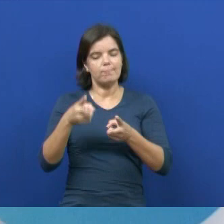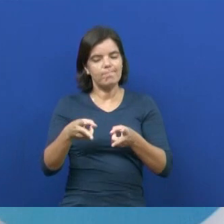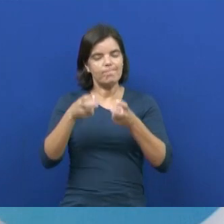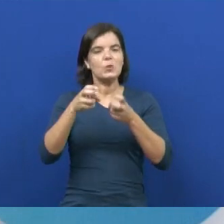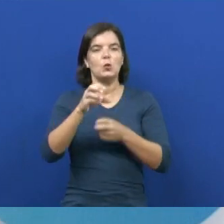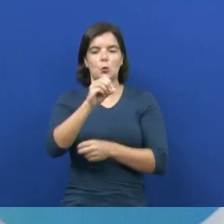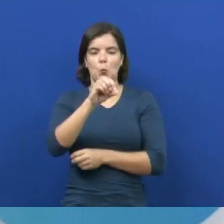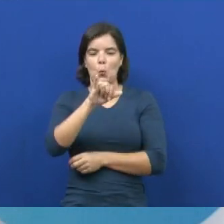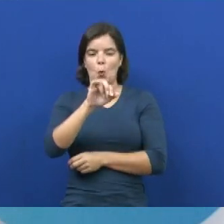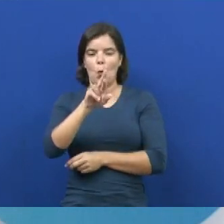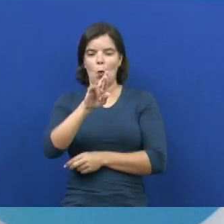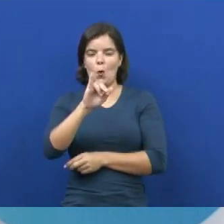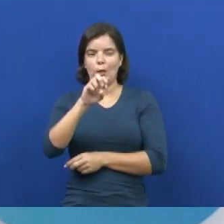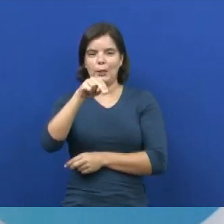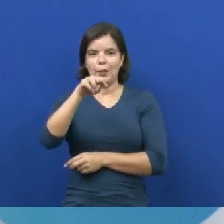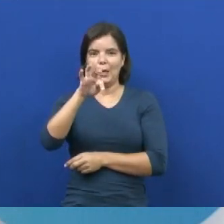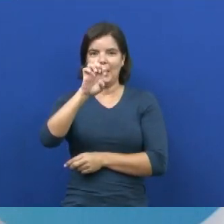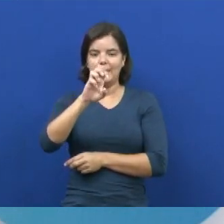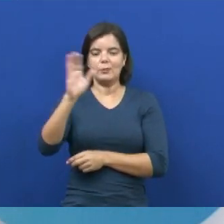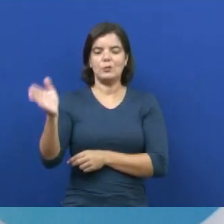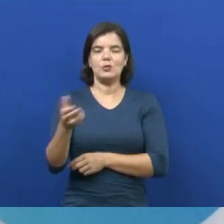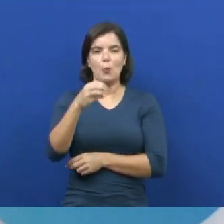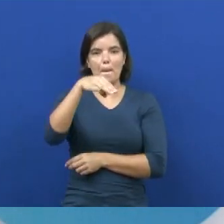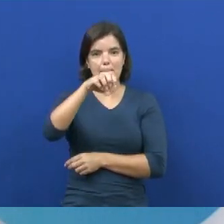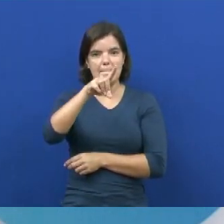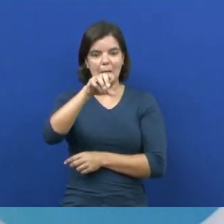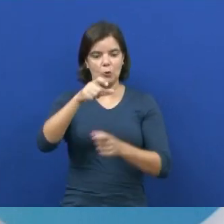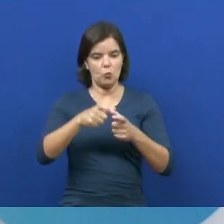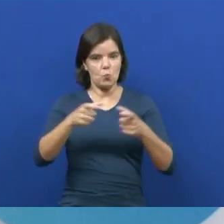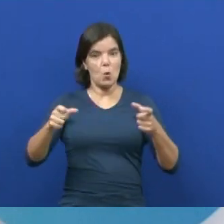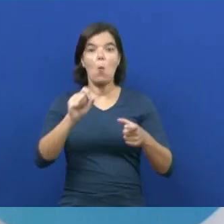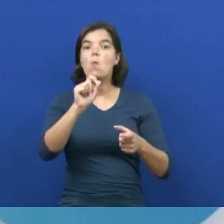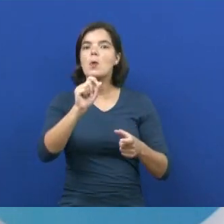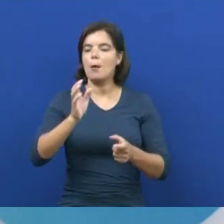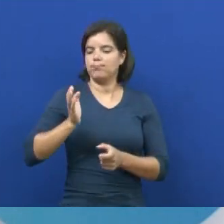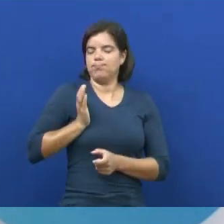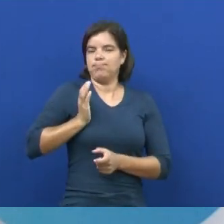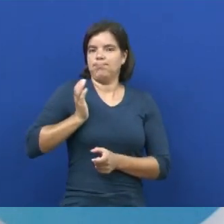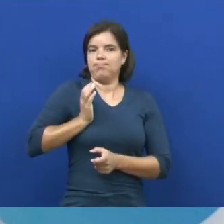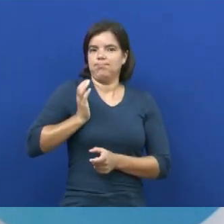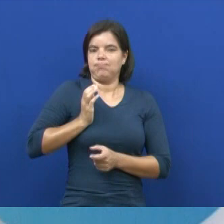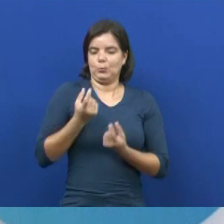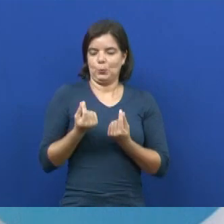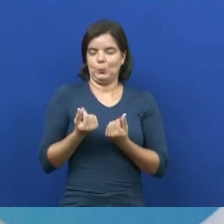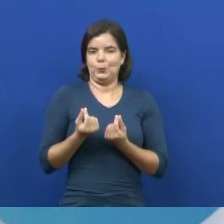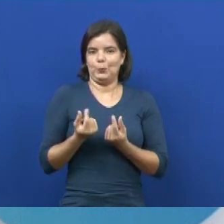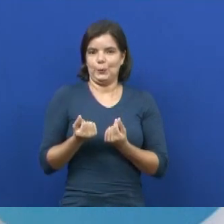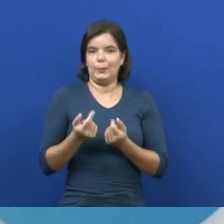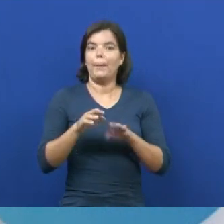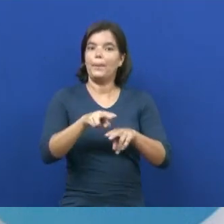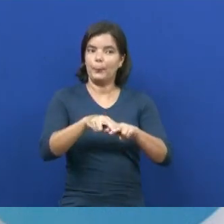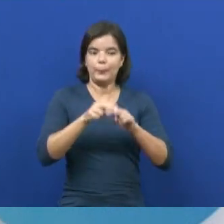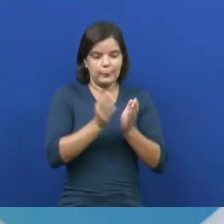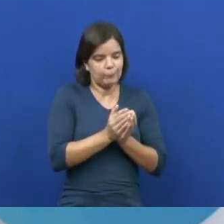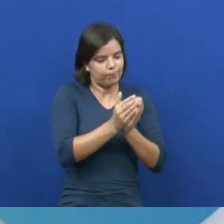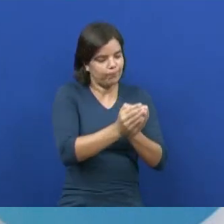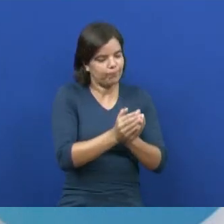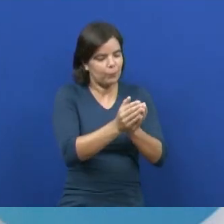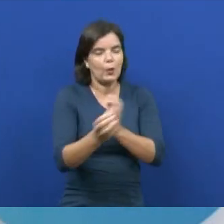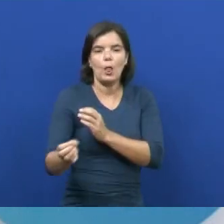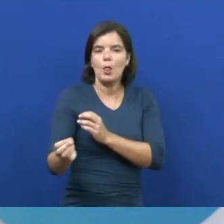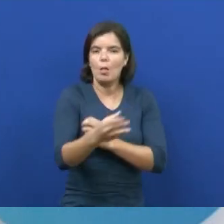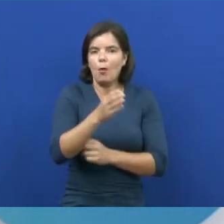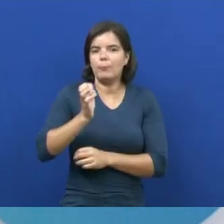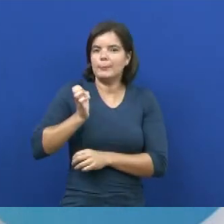ouviram falar, e isso aumentaria o quê? A riqueza, tá? E essa expansão marítima em busca de